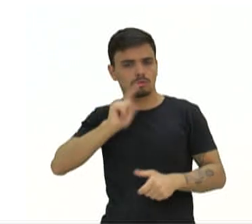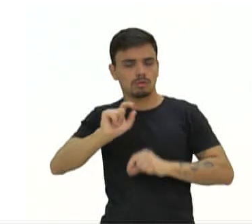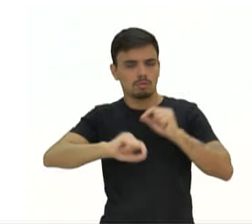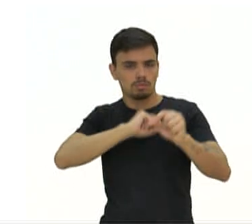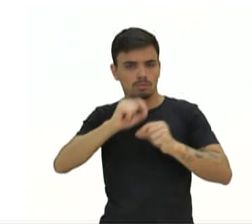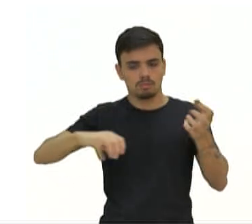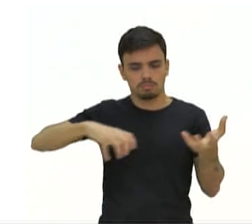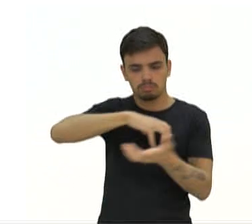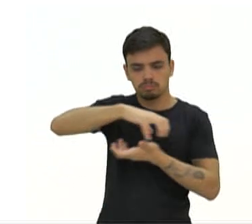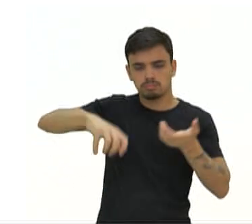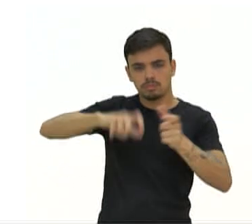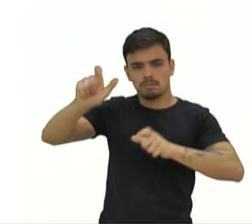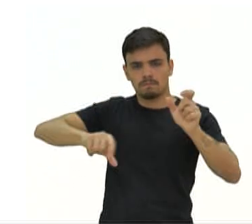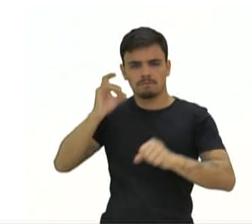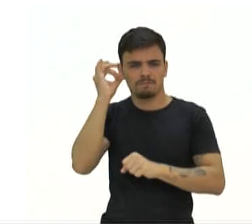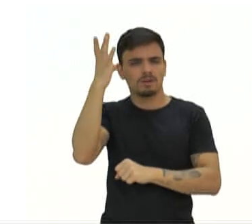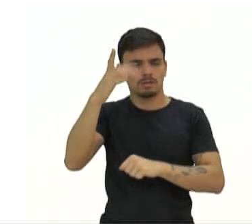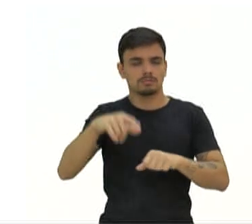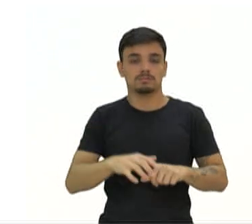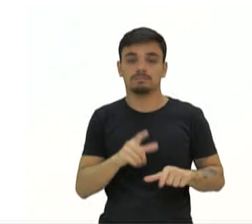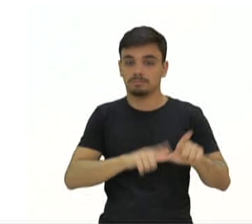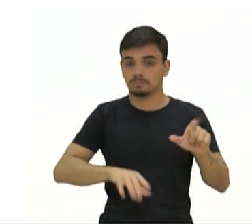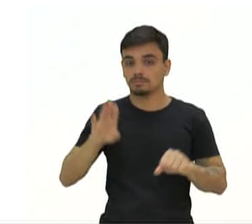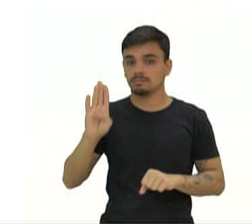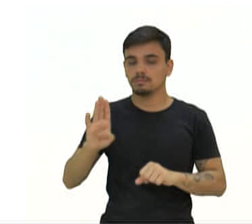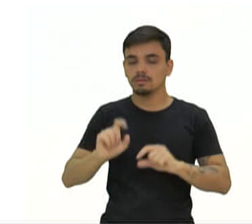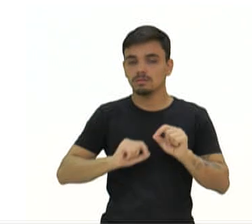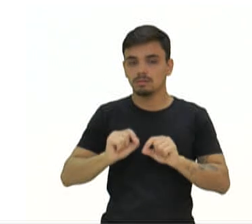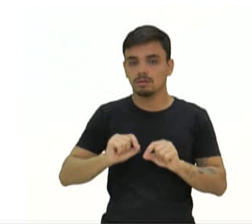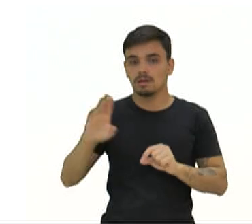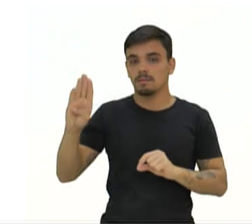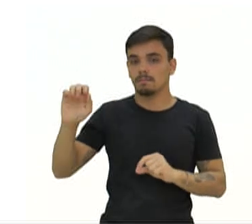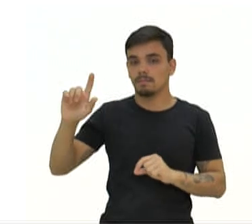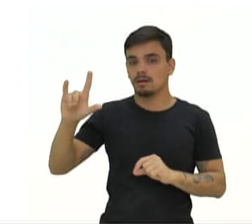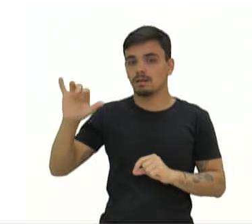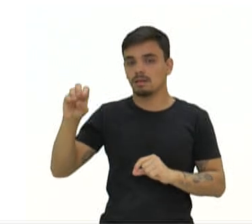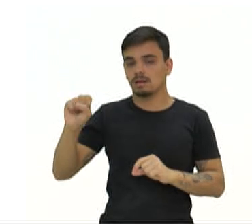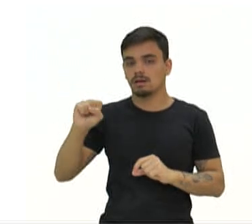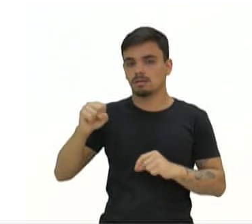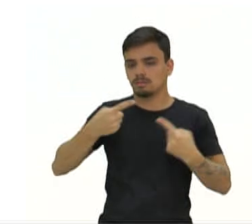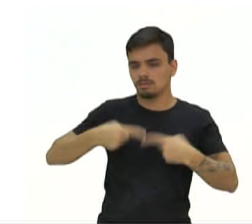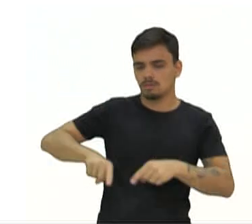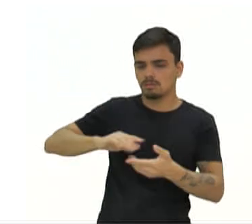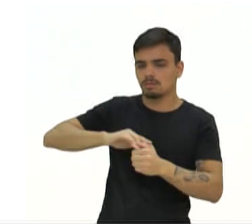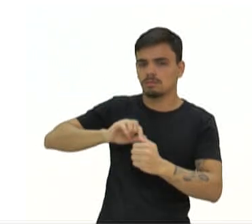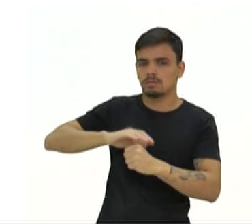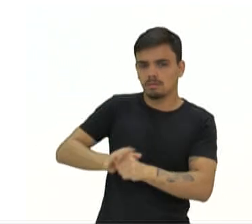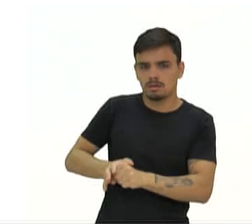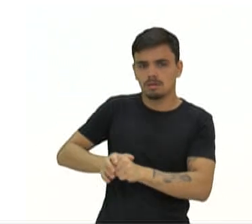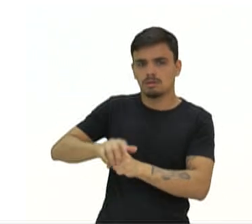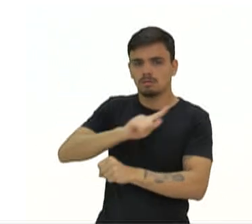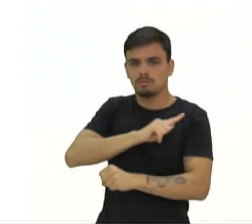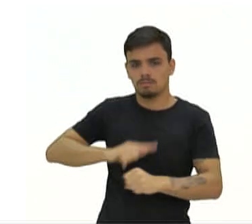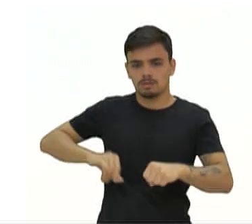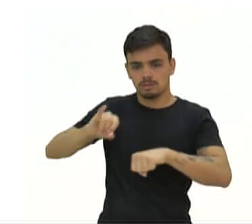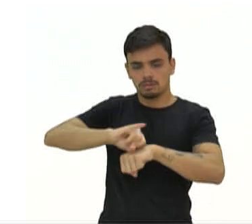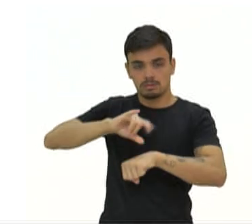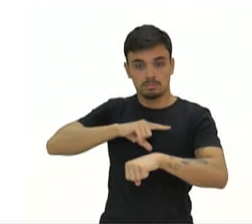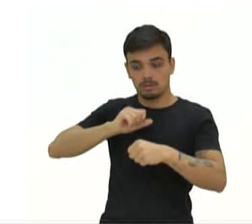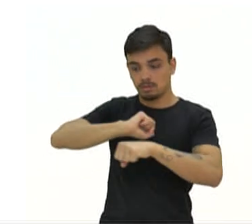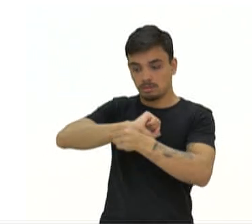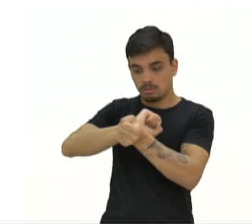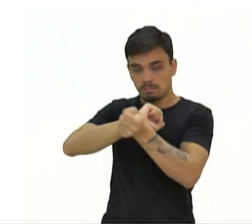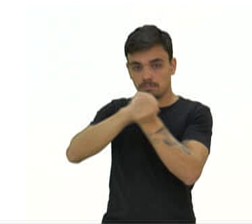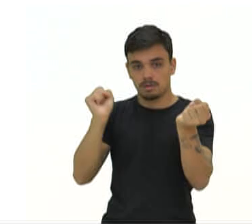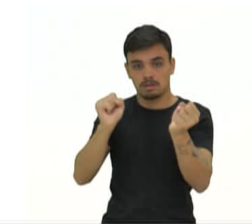os revoltosos facilmente. B. Os balaios derrotaram o governo regencial e aboliram a escravidão. C.